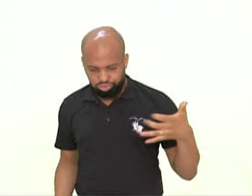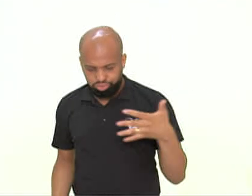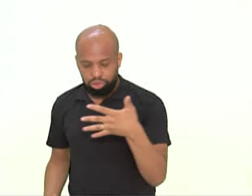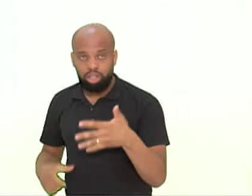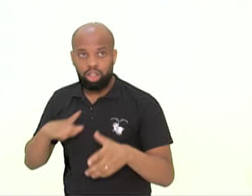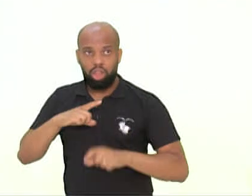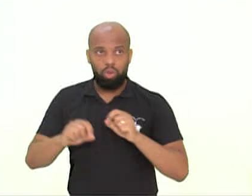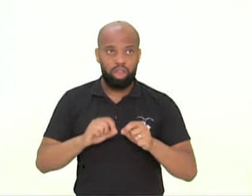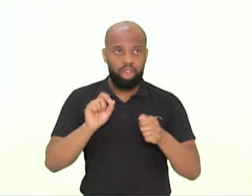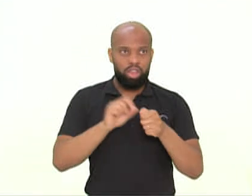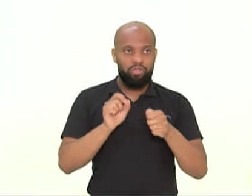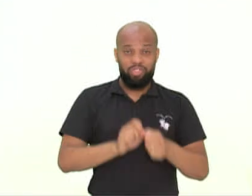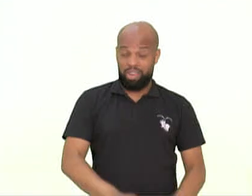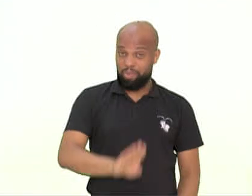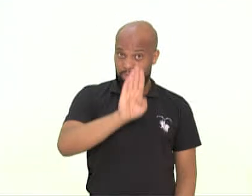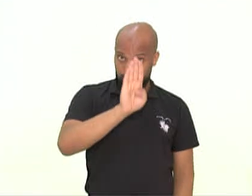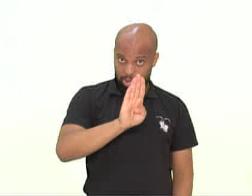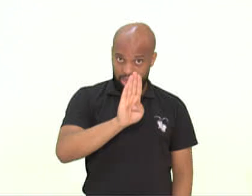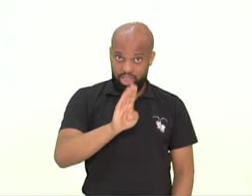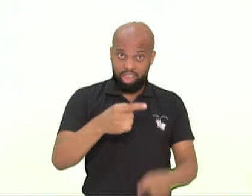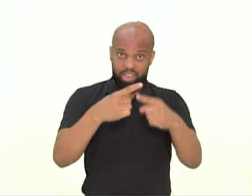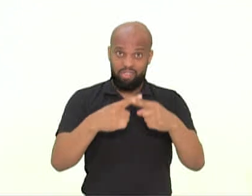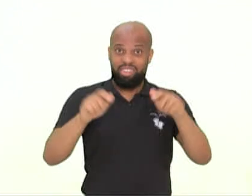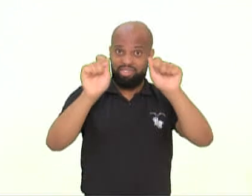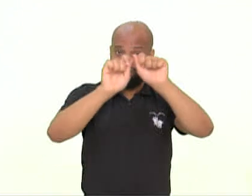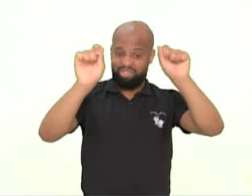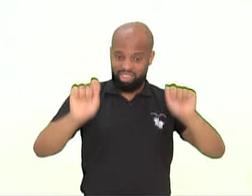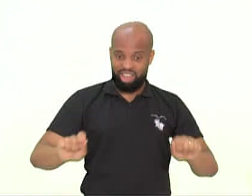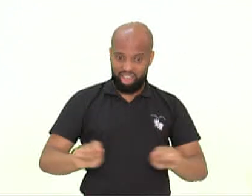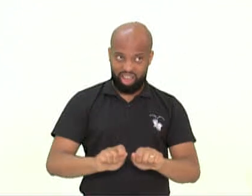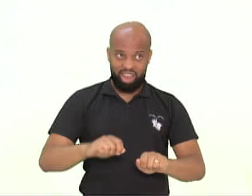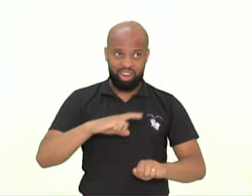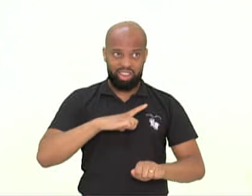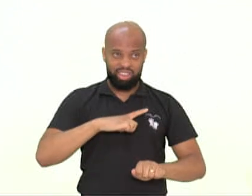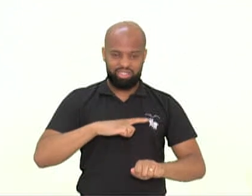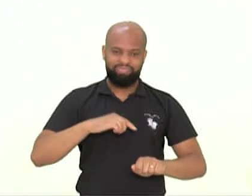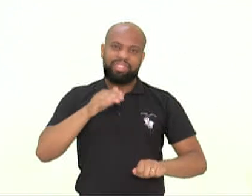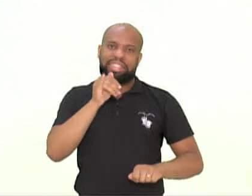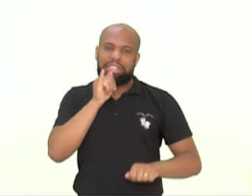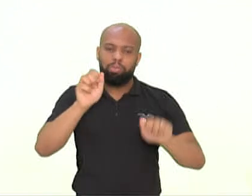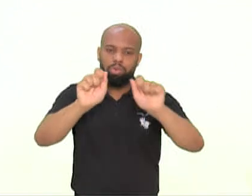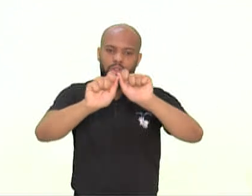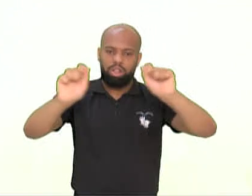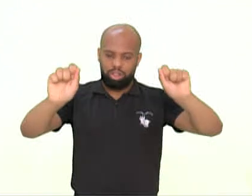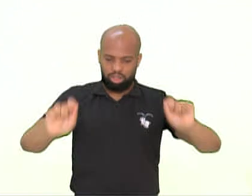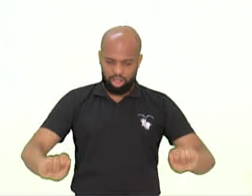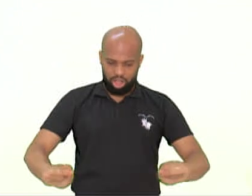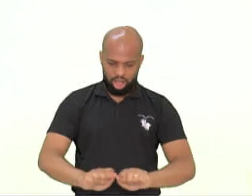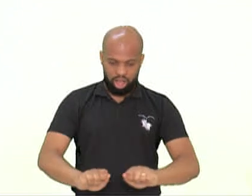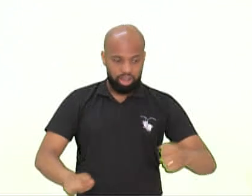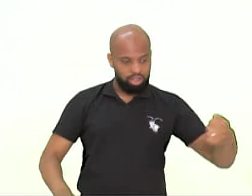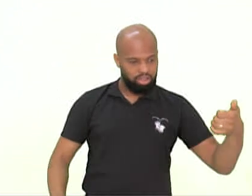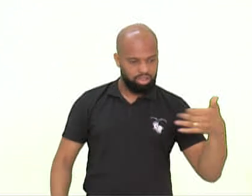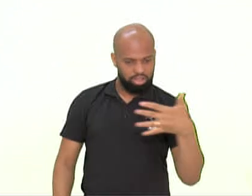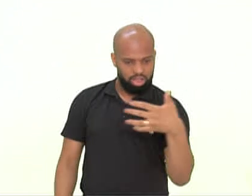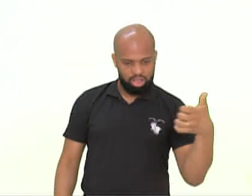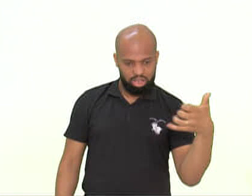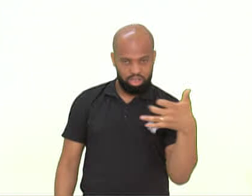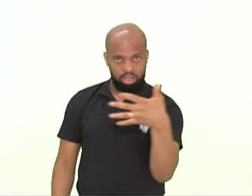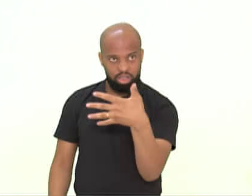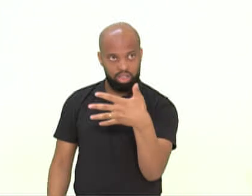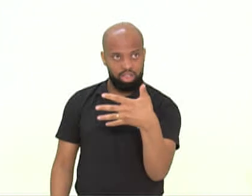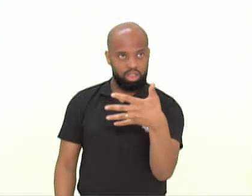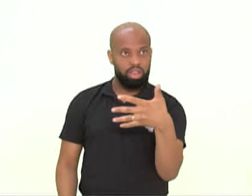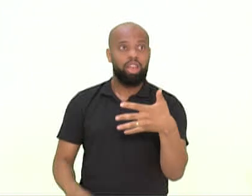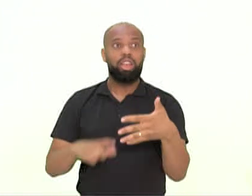do campo magnético pela área que ele atravessa. Só que não é qualquer campo magnético, é o campo magnético que atravessa essa